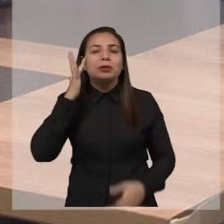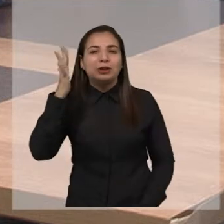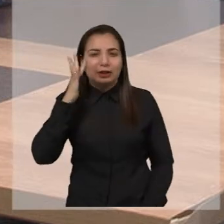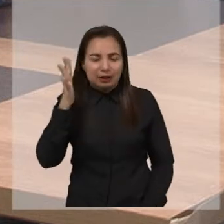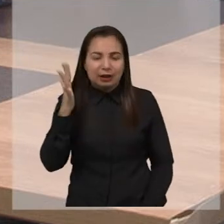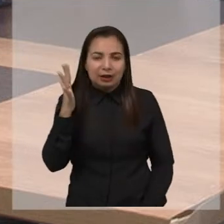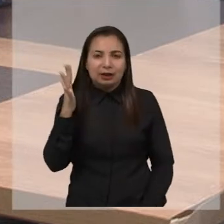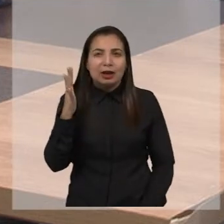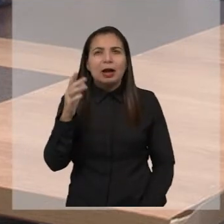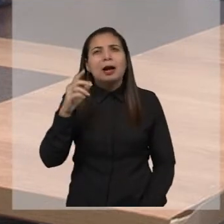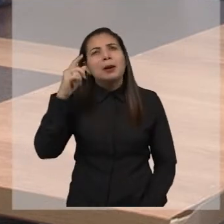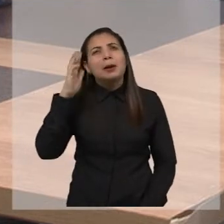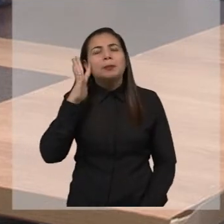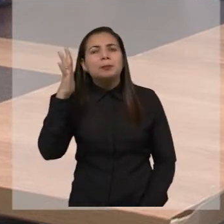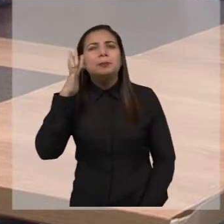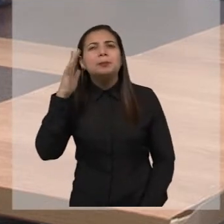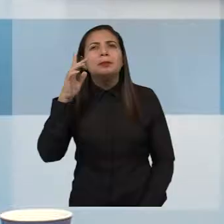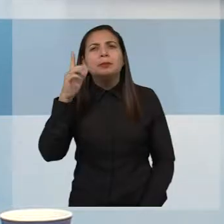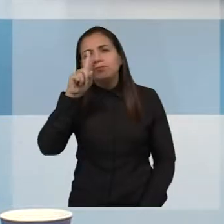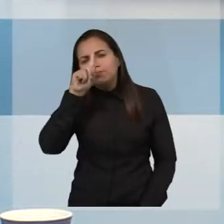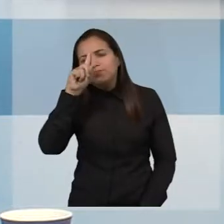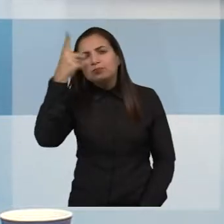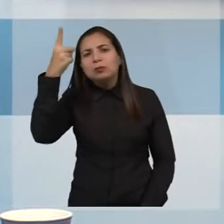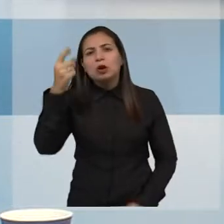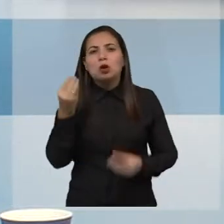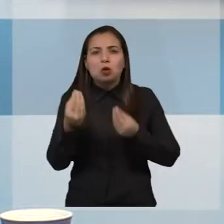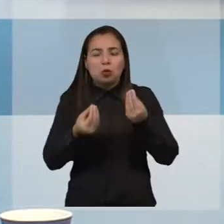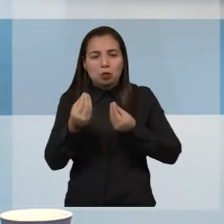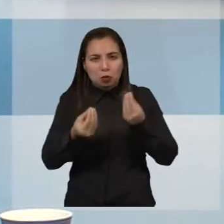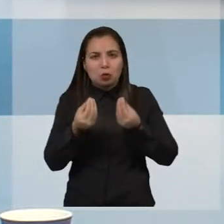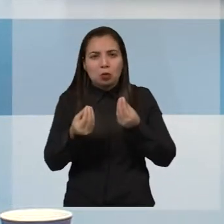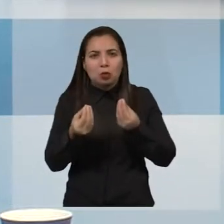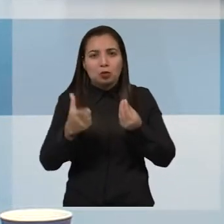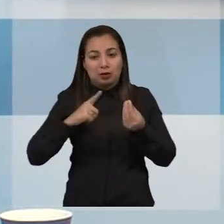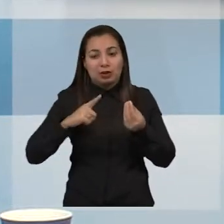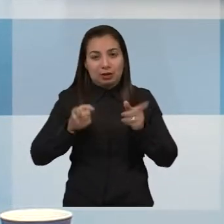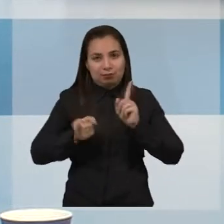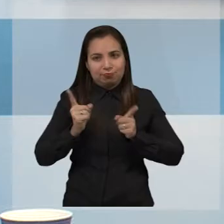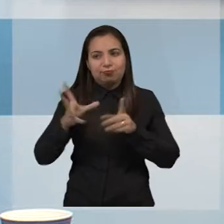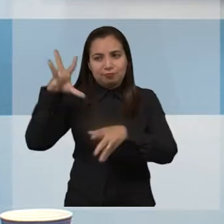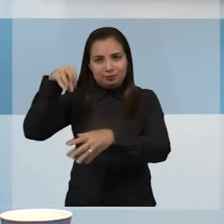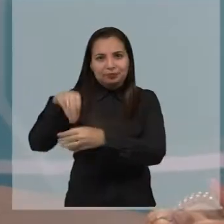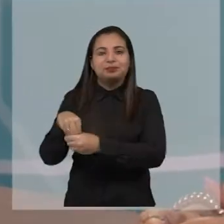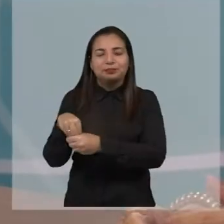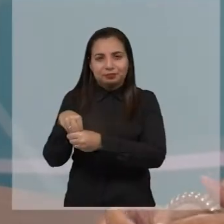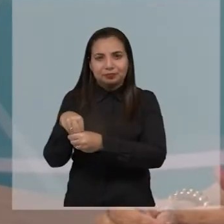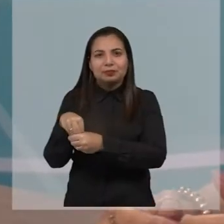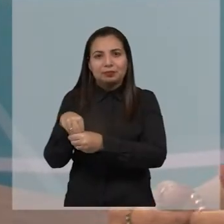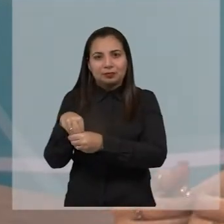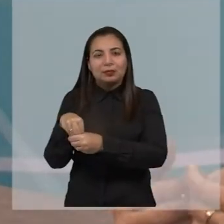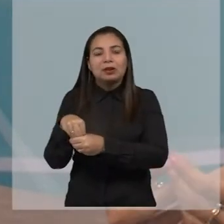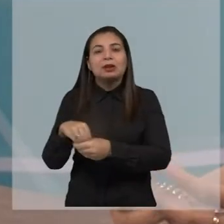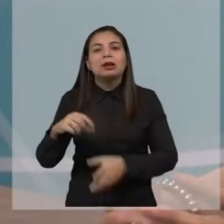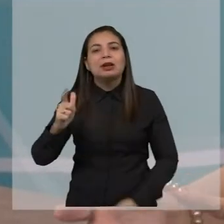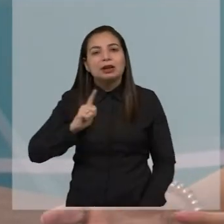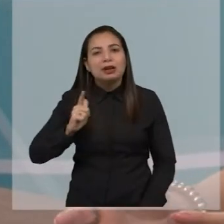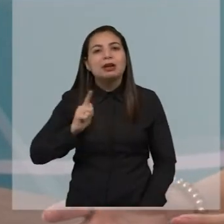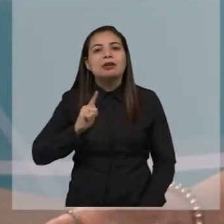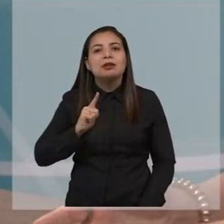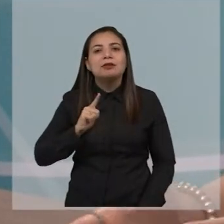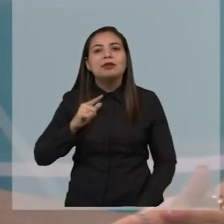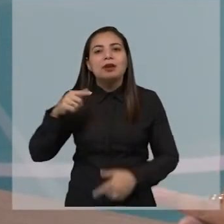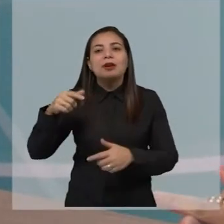ideia, ela foi pensada ainda na CPL 3, os travestis estavam lá, né? E ela foi